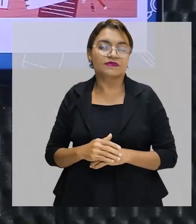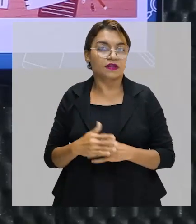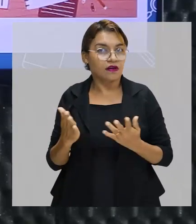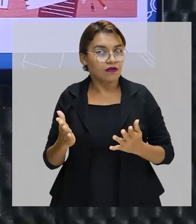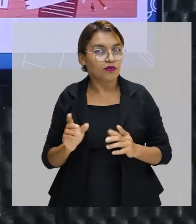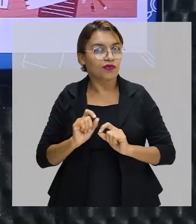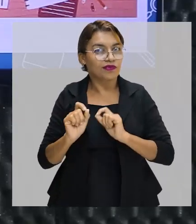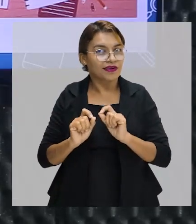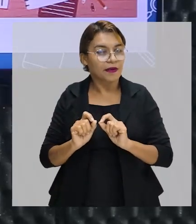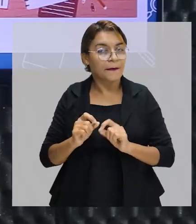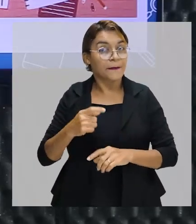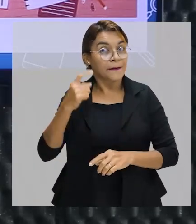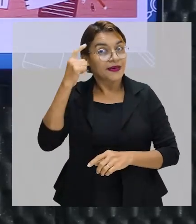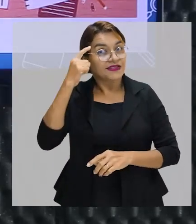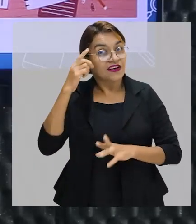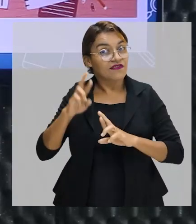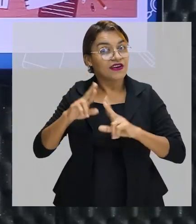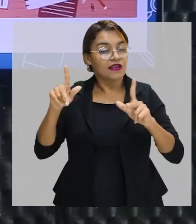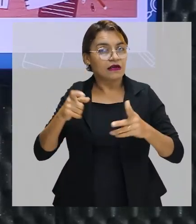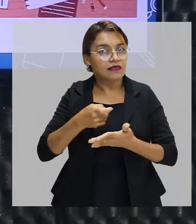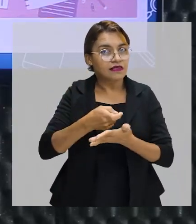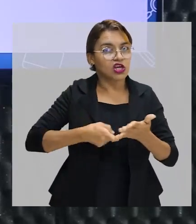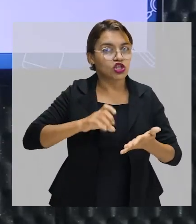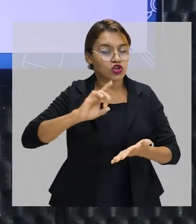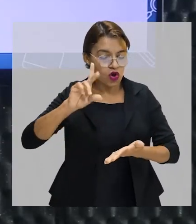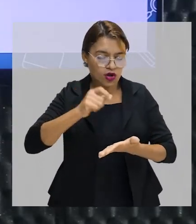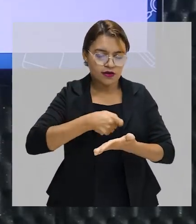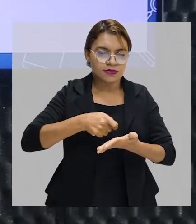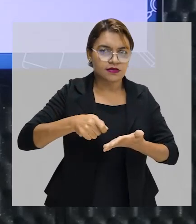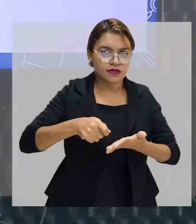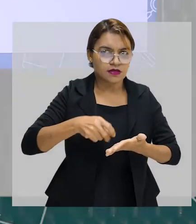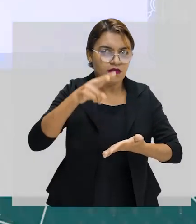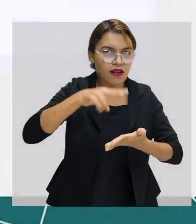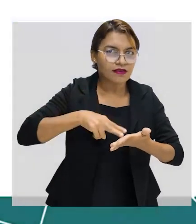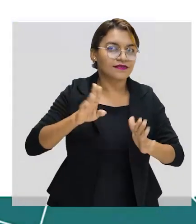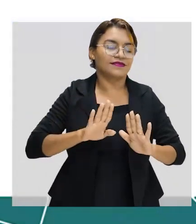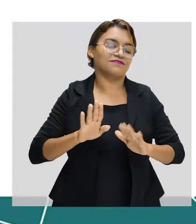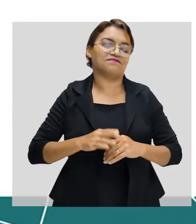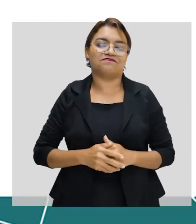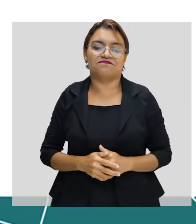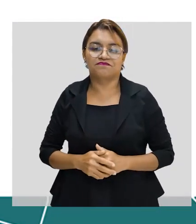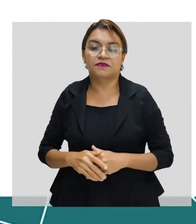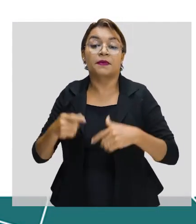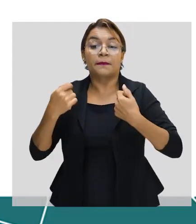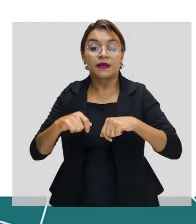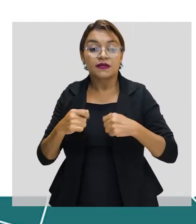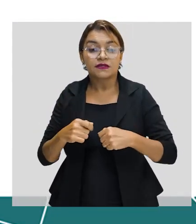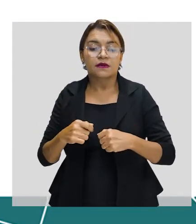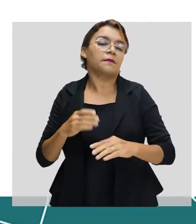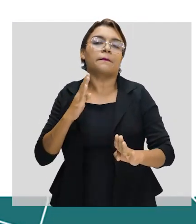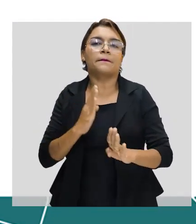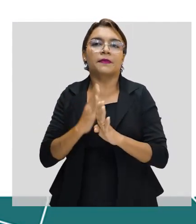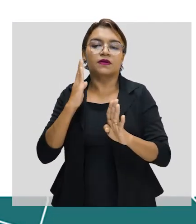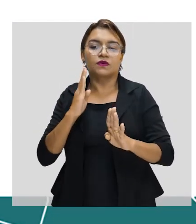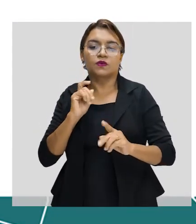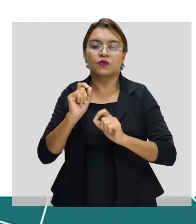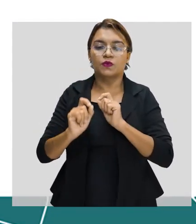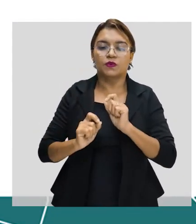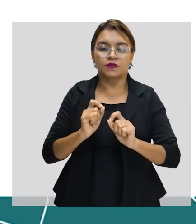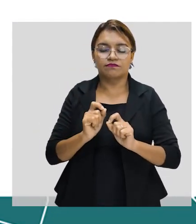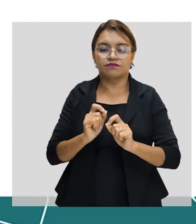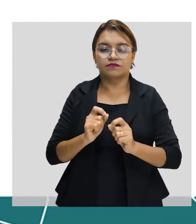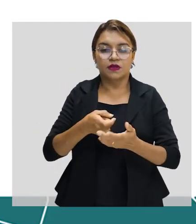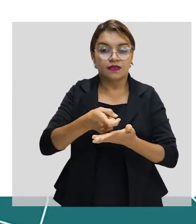isso da cabeça. Texto não é só aquilo que é para ser lido. Então, nós precisamos identificar um